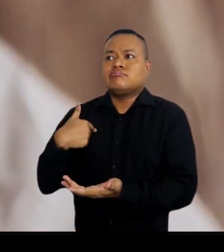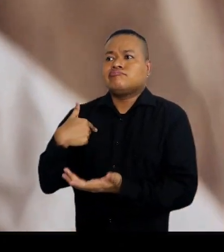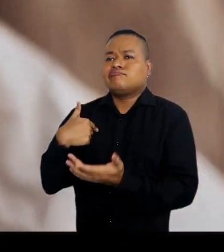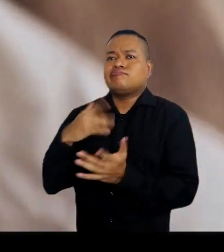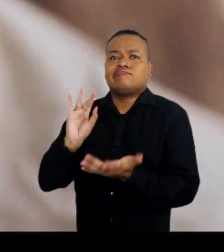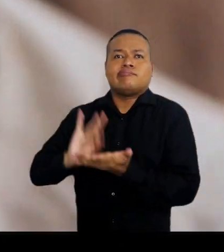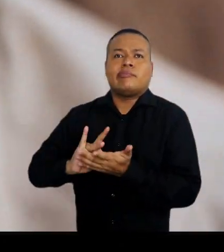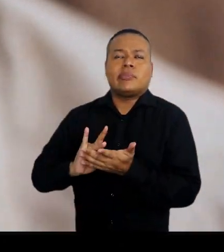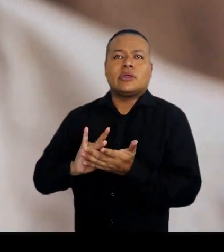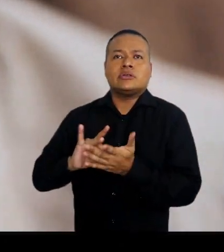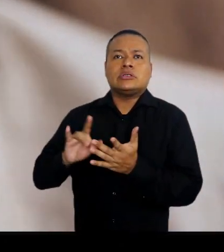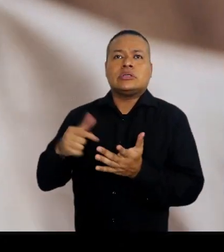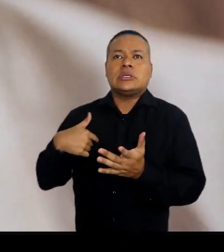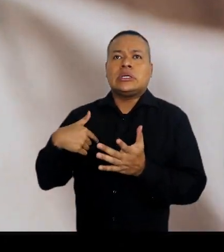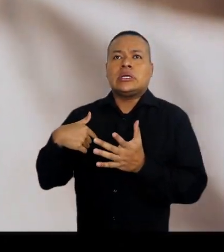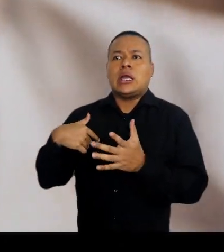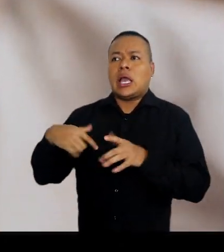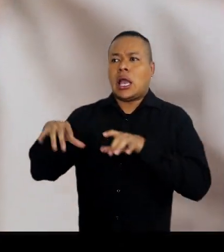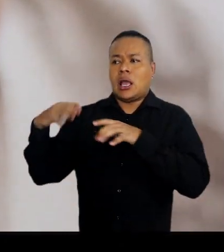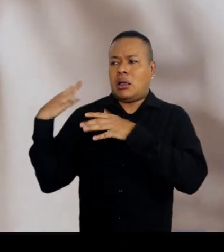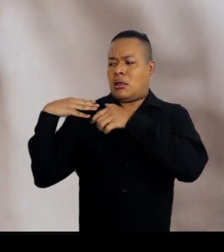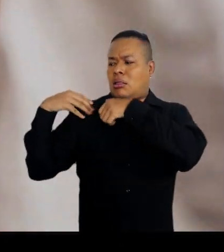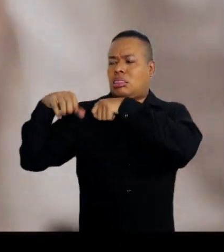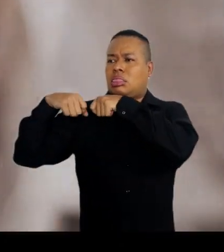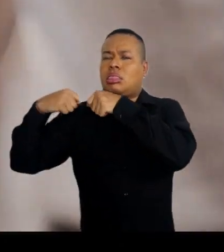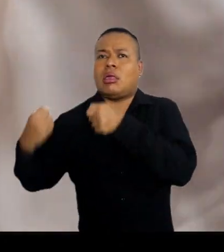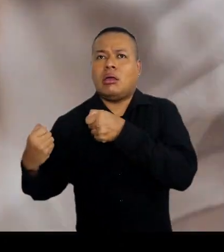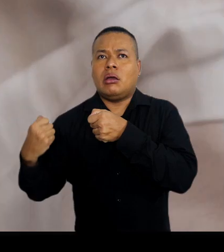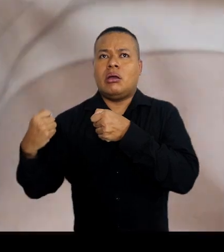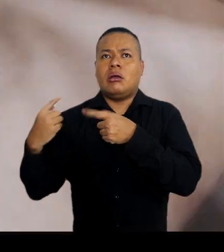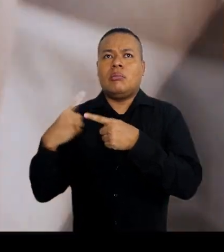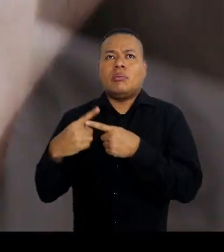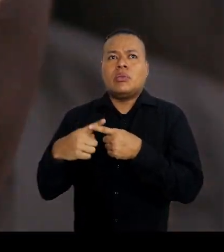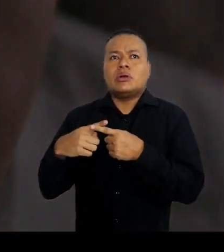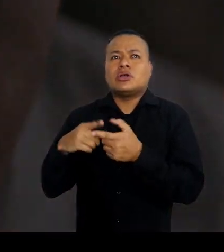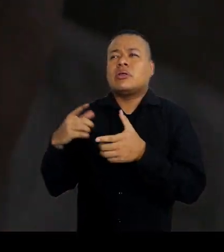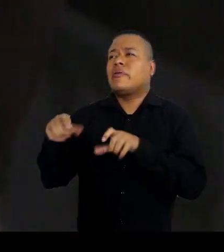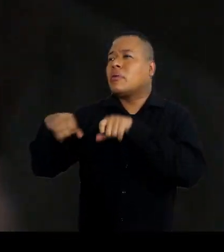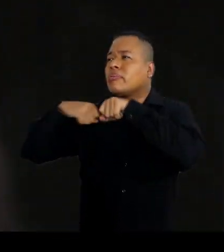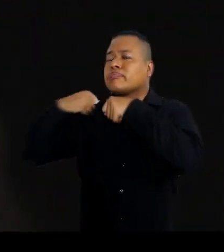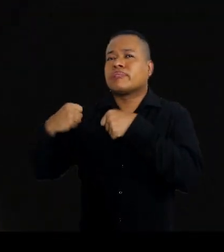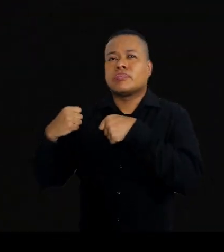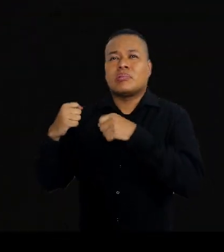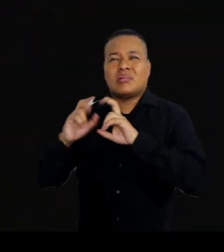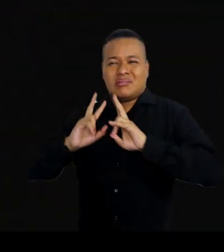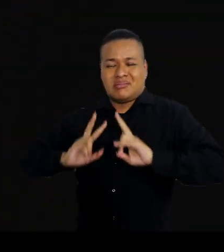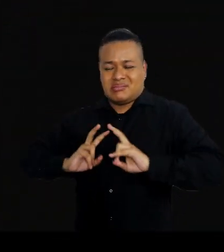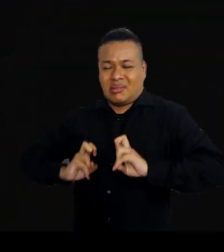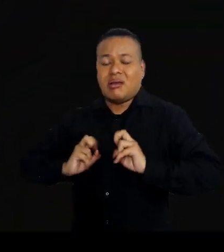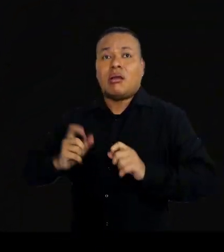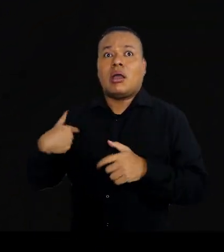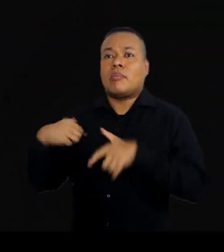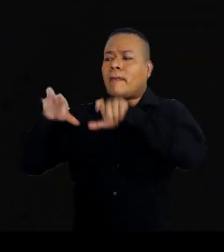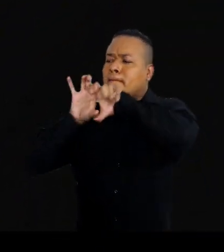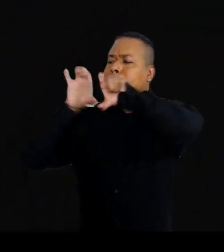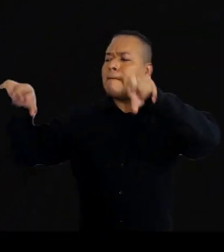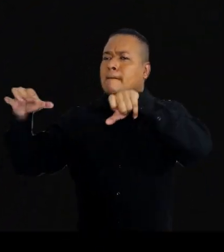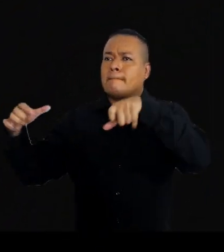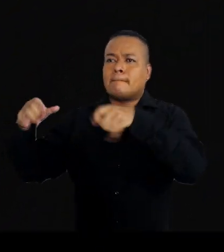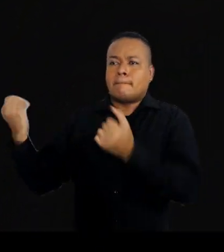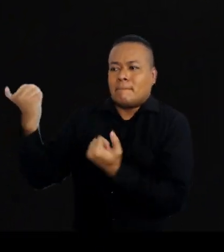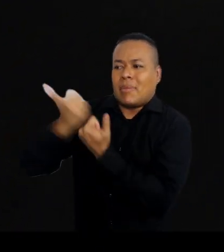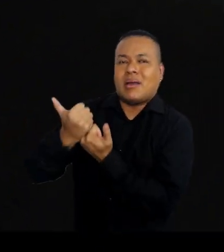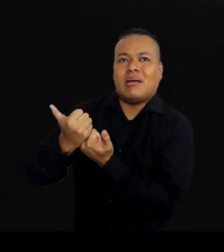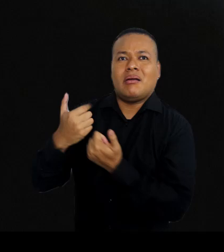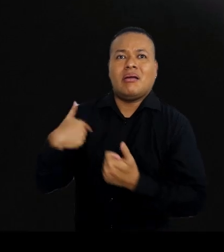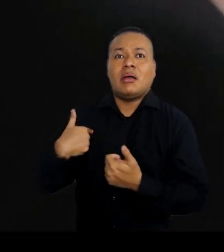e, na verdade, ele não quebrou, ele esfacelou a clavícula porque ele já estava com, acredito, com câncer nos ossos também, né? E colocou uma prótese. E ficar